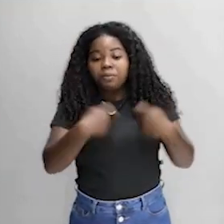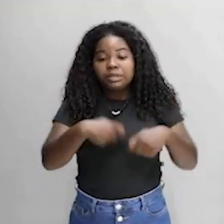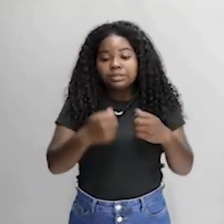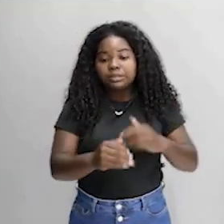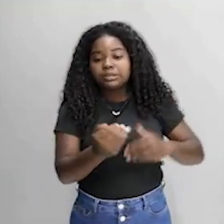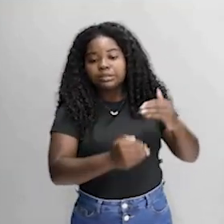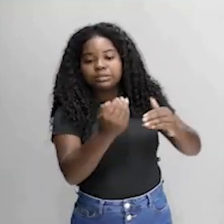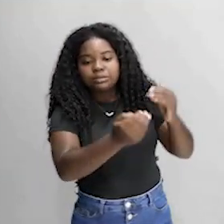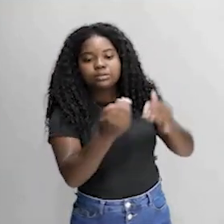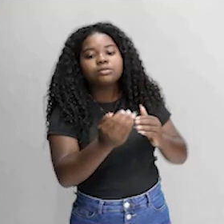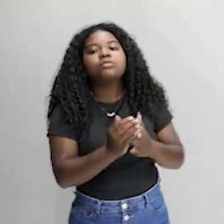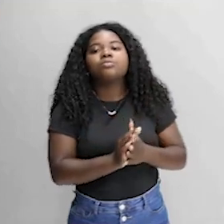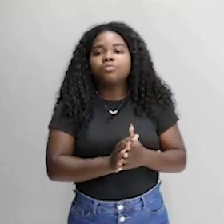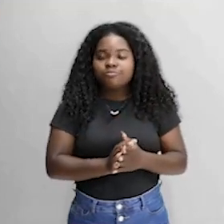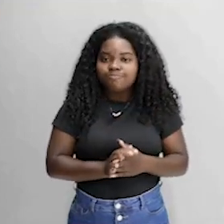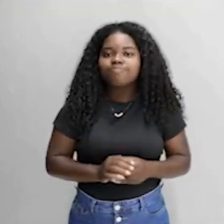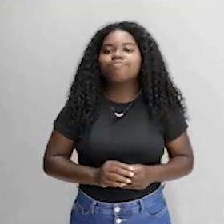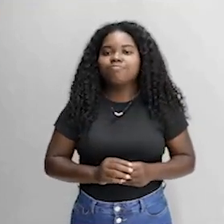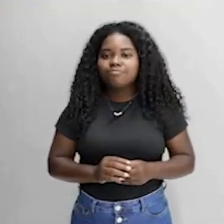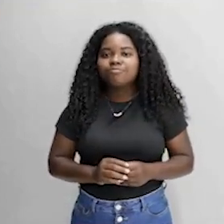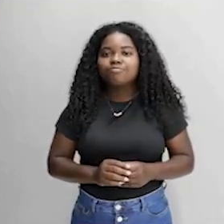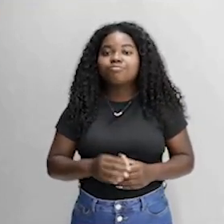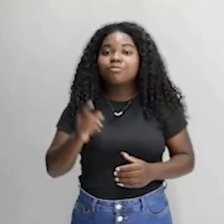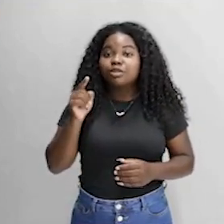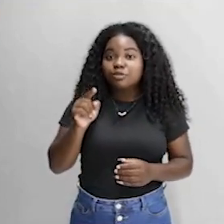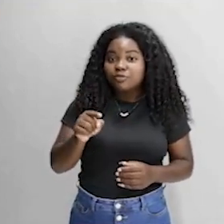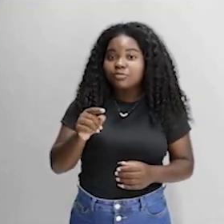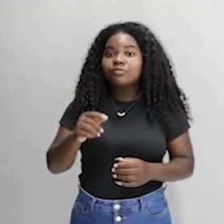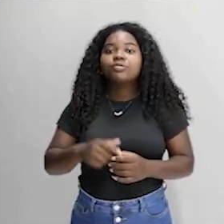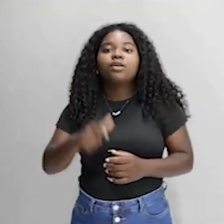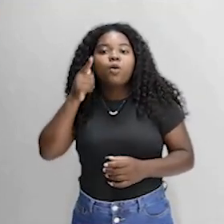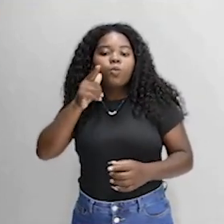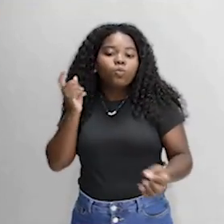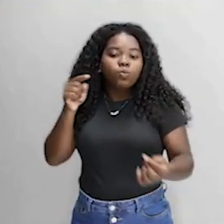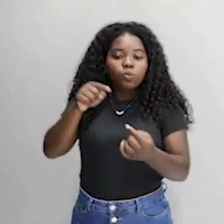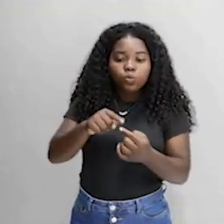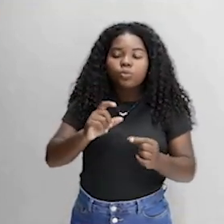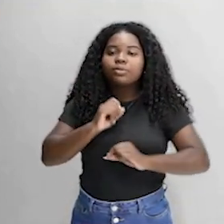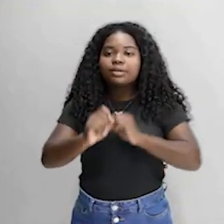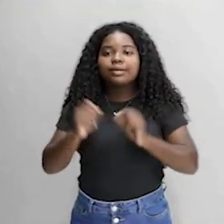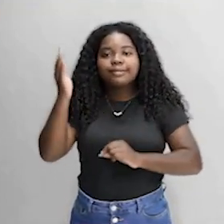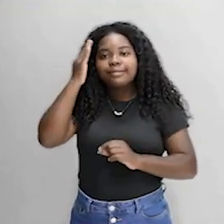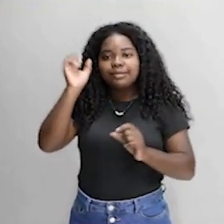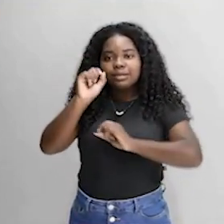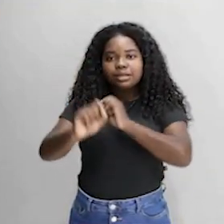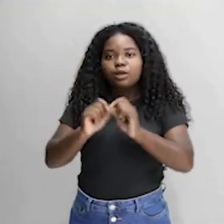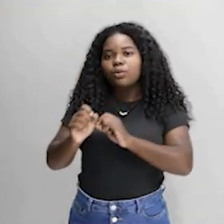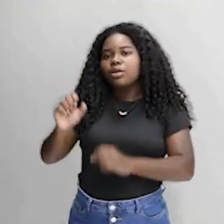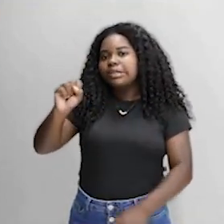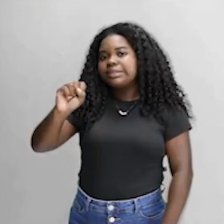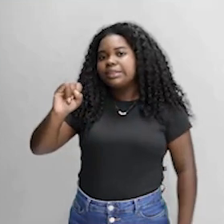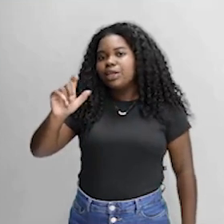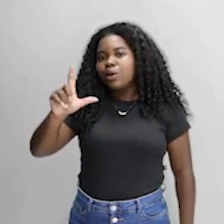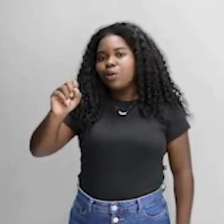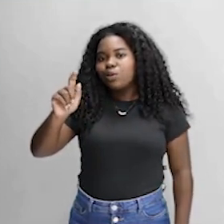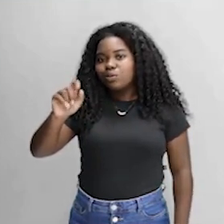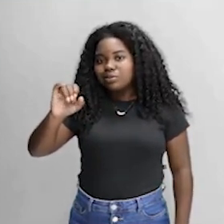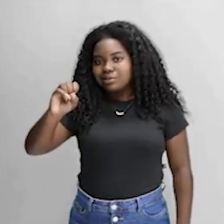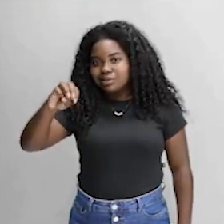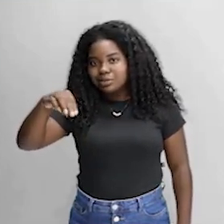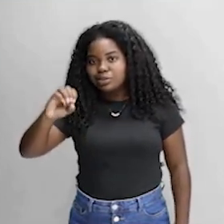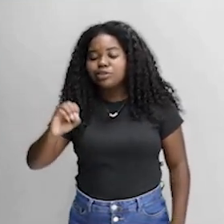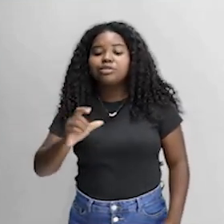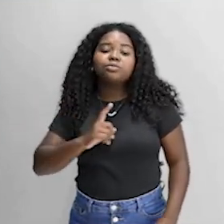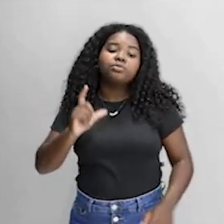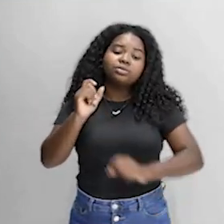você alcance o objetivo, que é entender o funcionamento de todo o sistema do silogismo. Olha só, nós vamos falar de